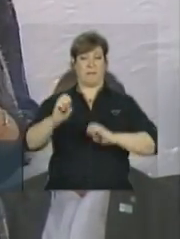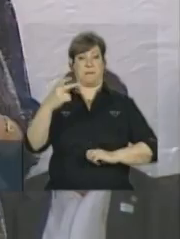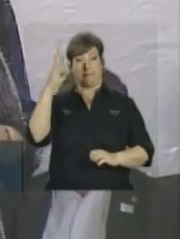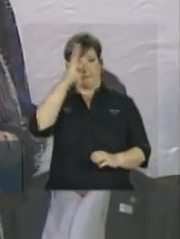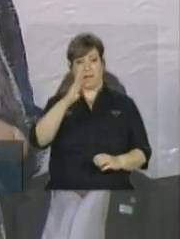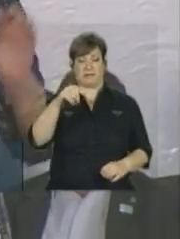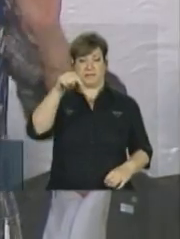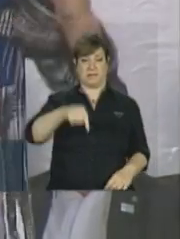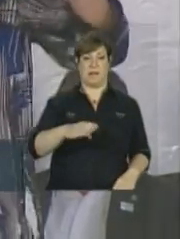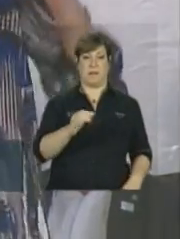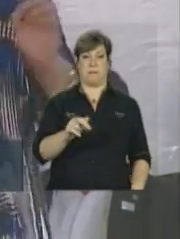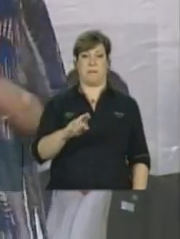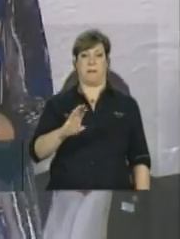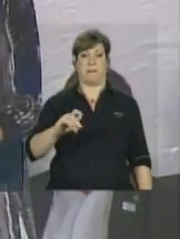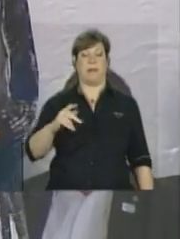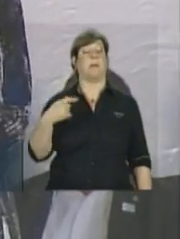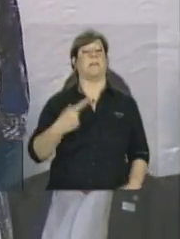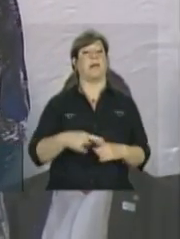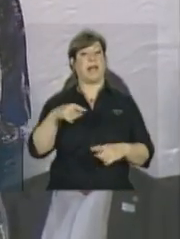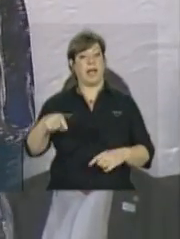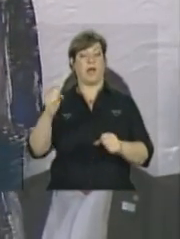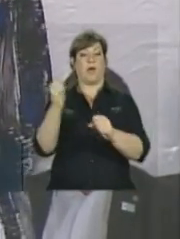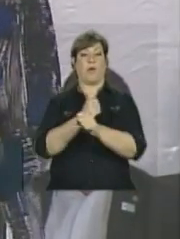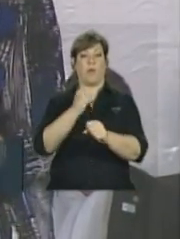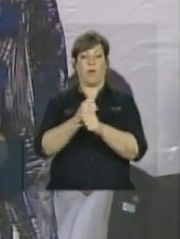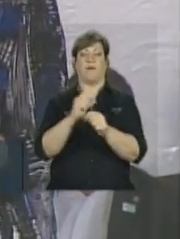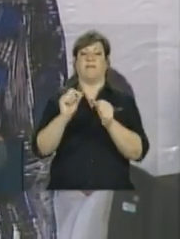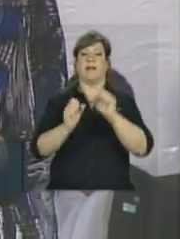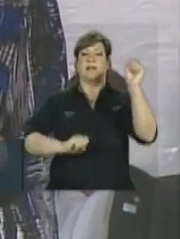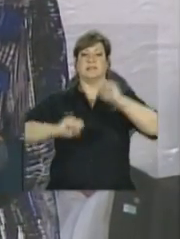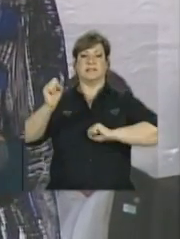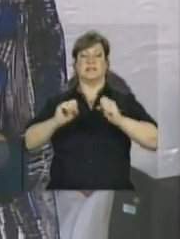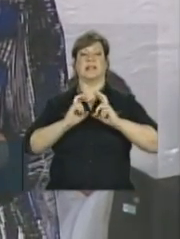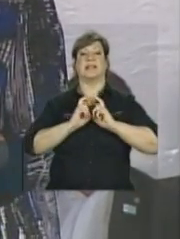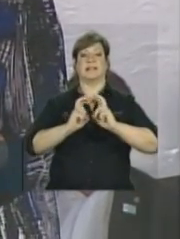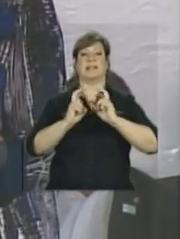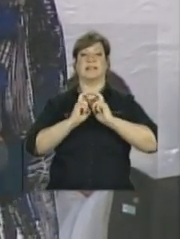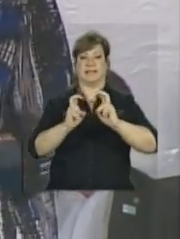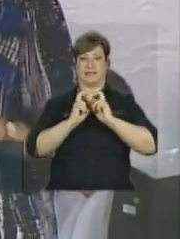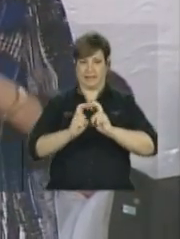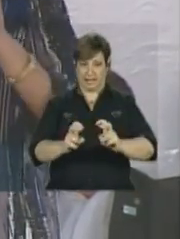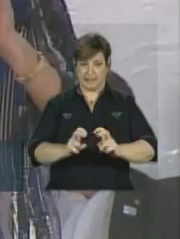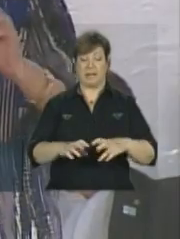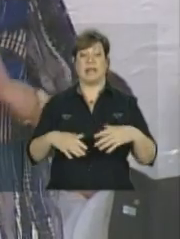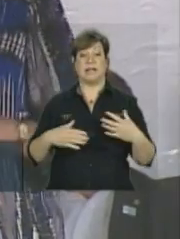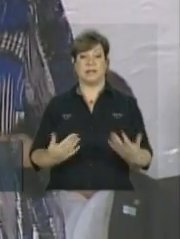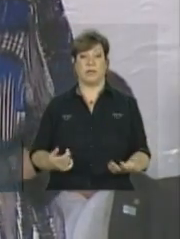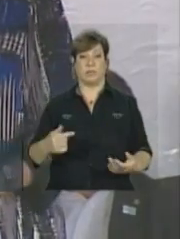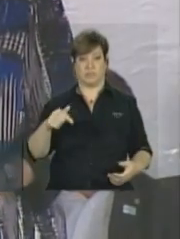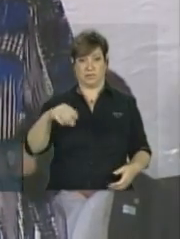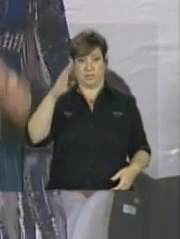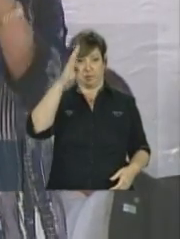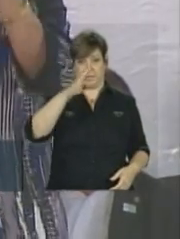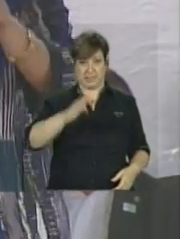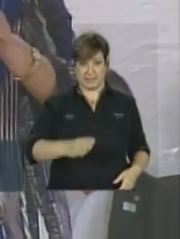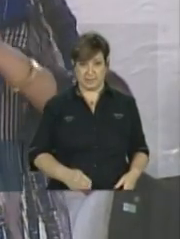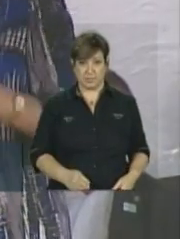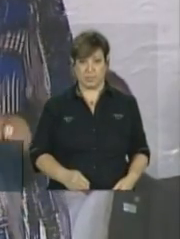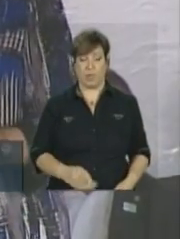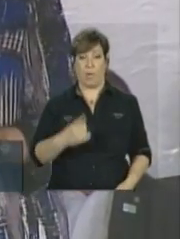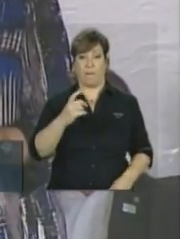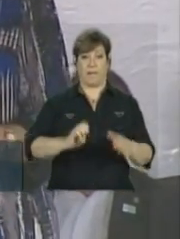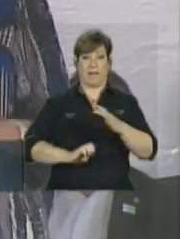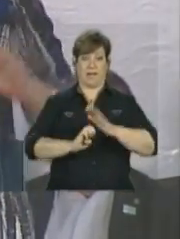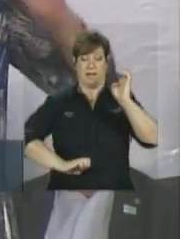essa empresa, ela faz trem. E, no Brasil, quando uma empresa